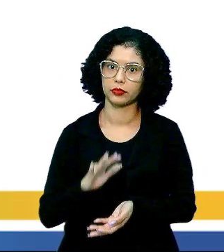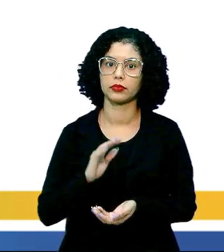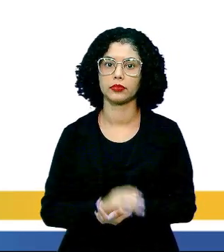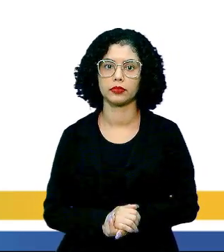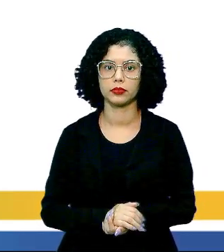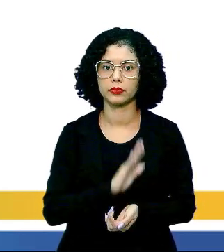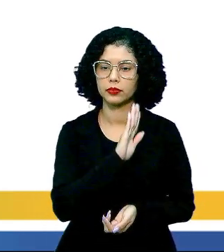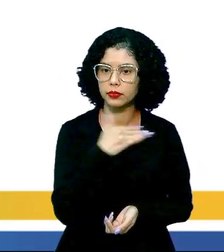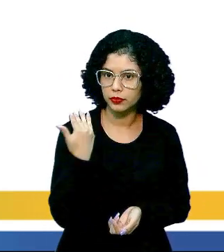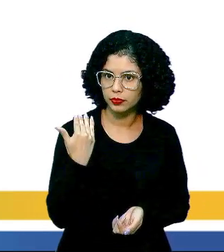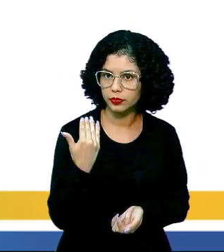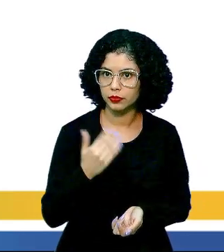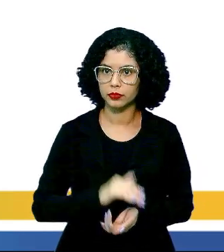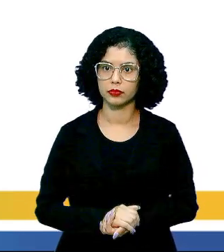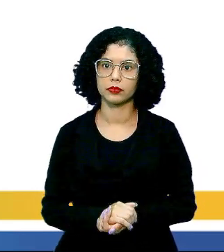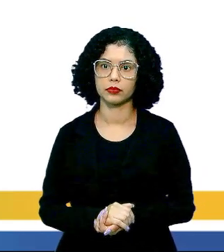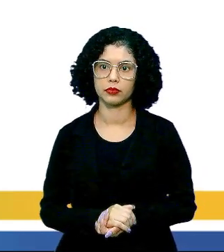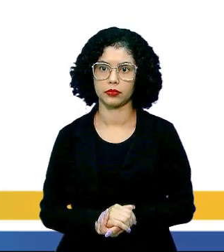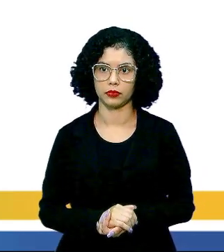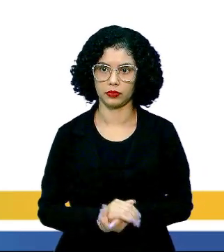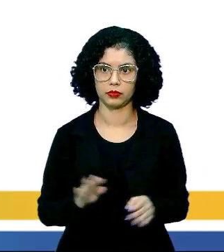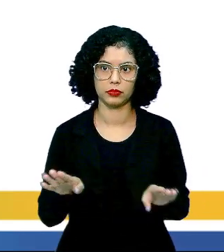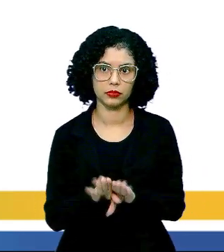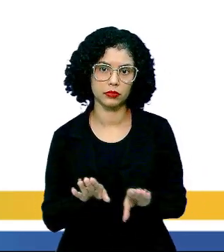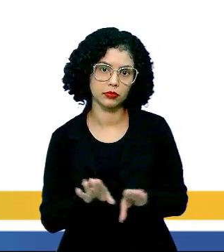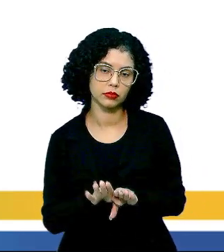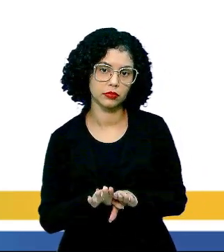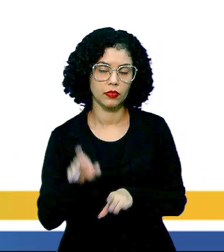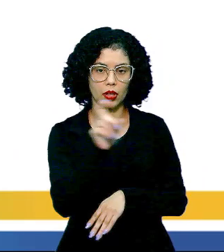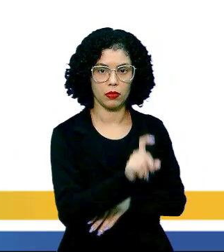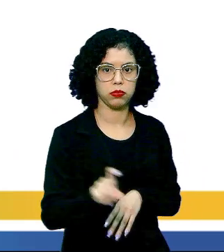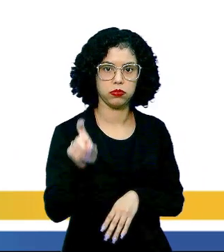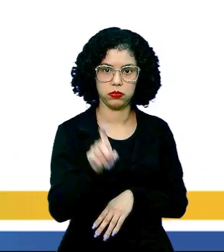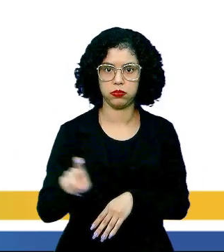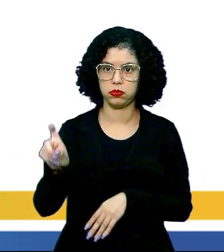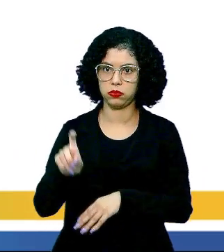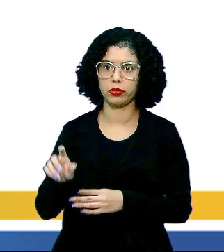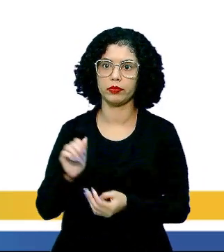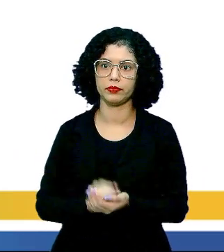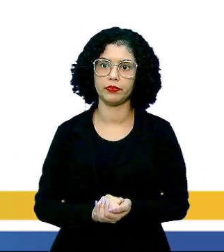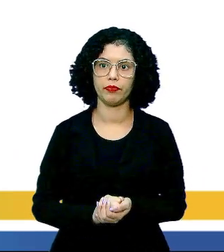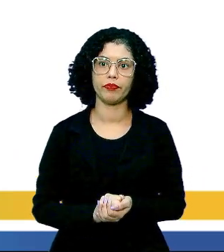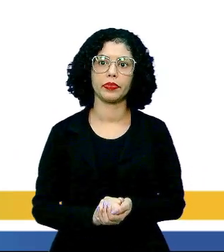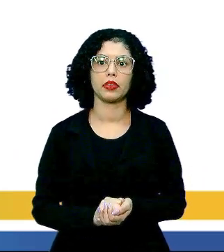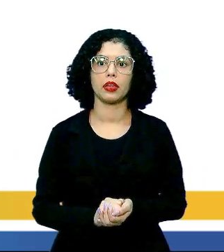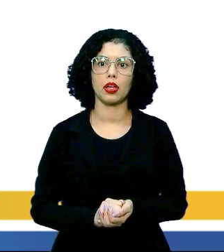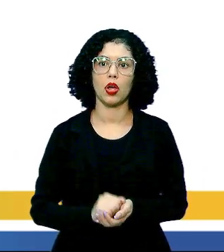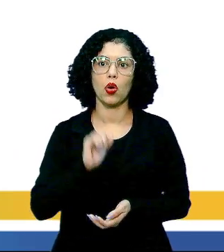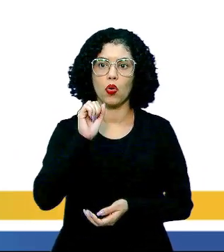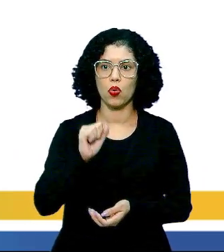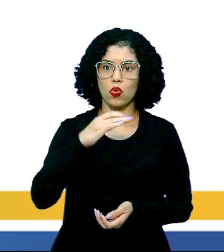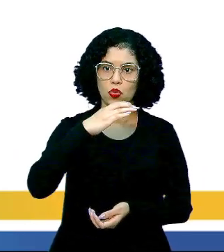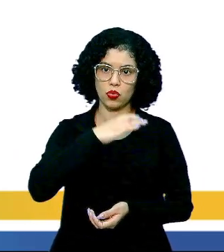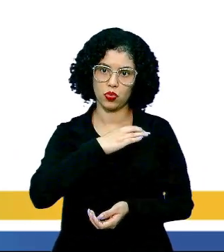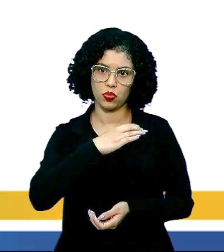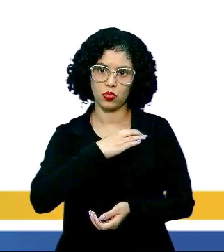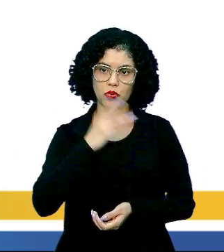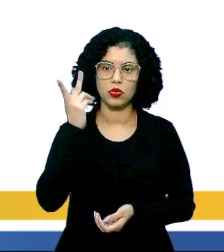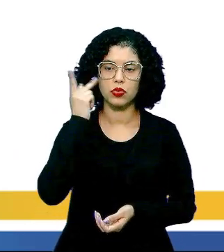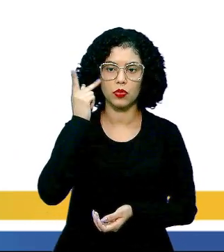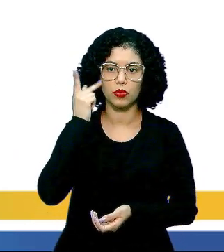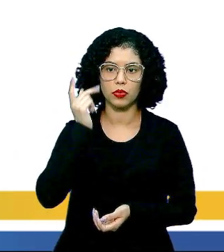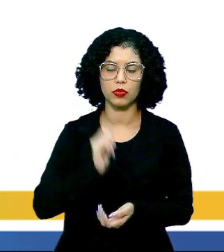uma criança morta. Grafite de Rafael, sudário na cidade de Sorocaba,